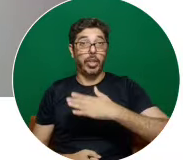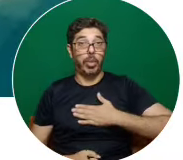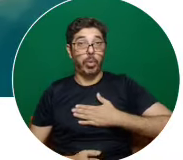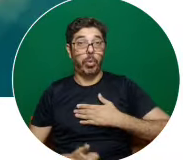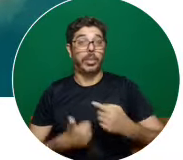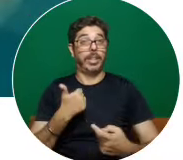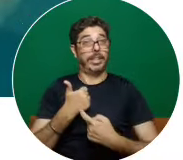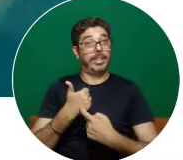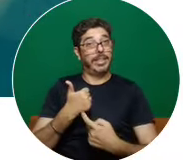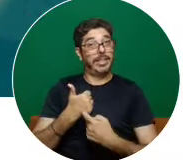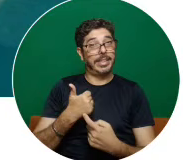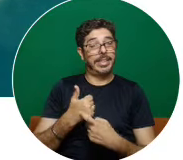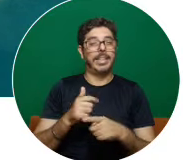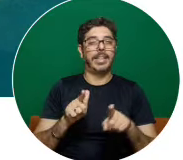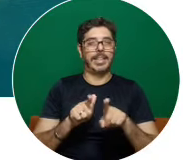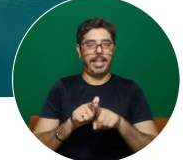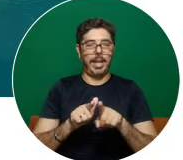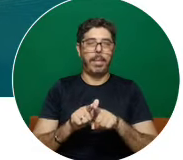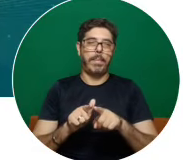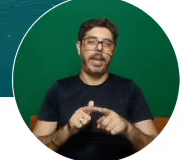novo.